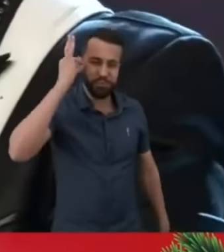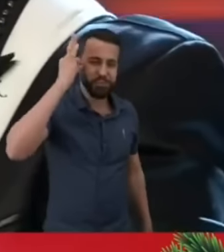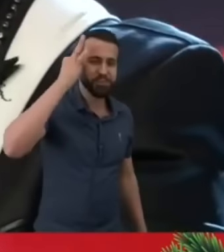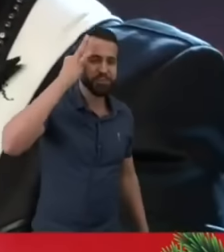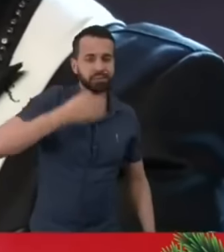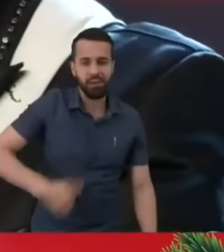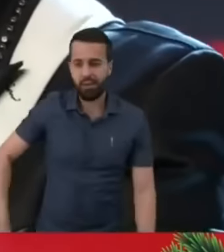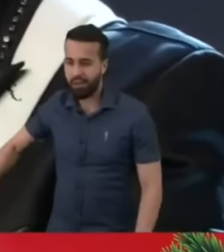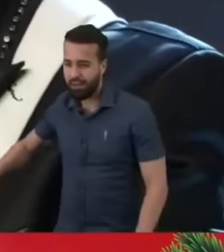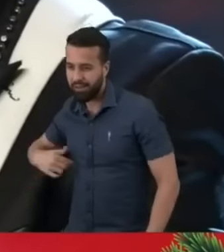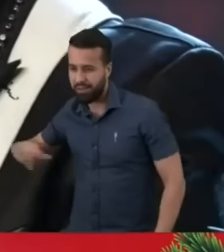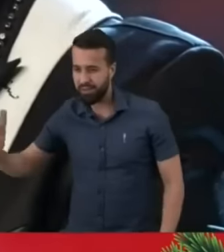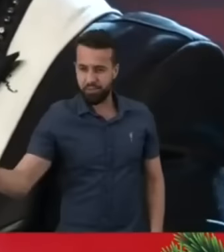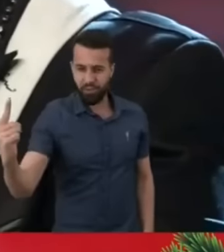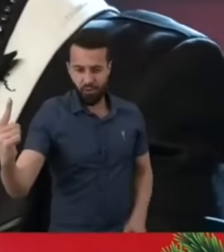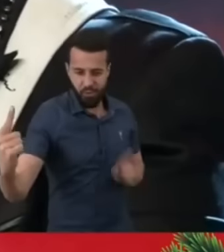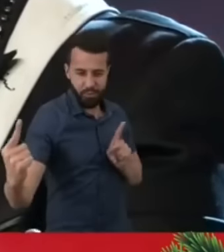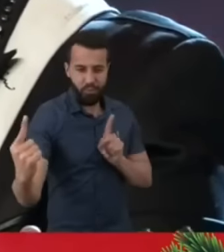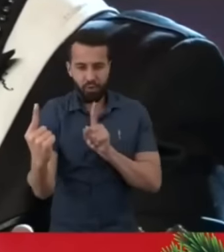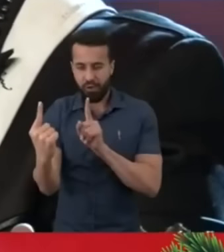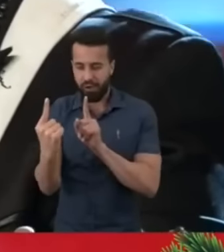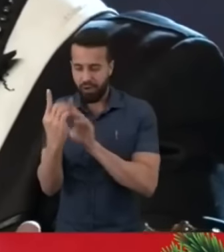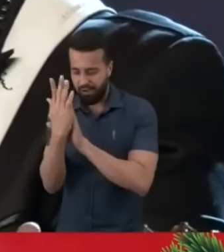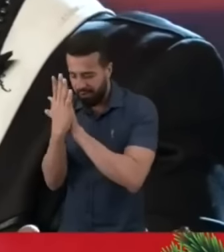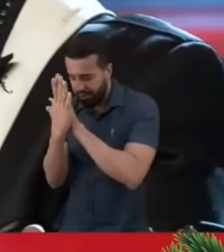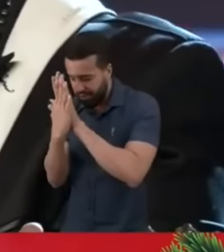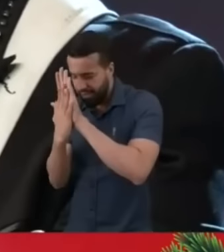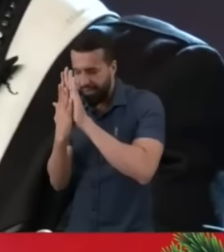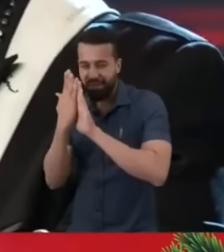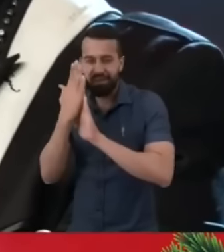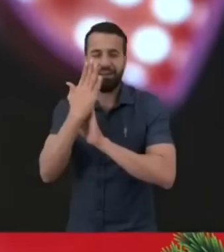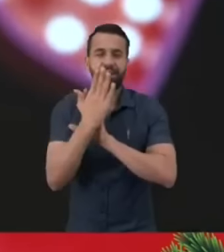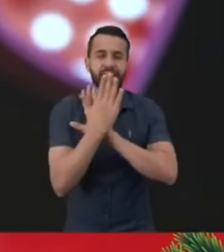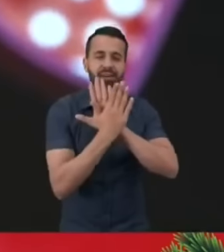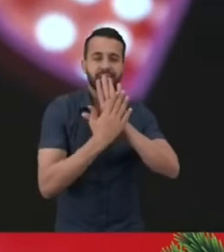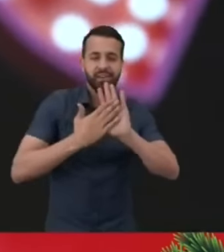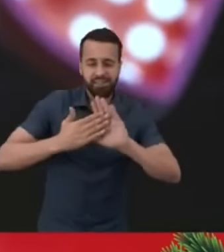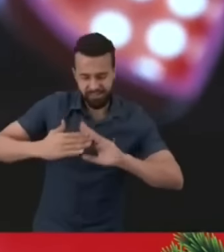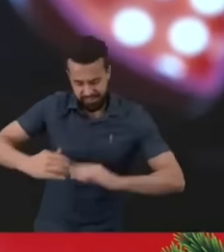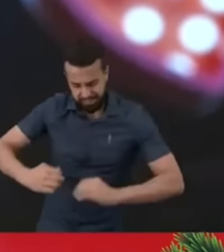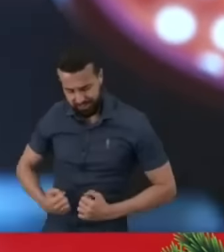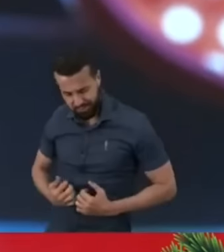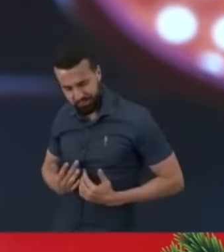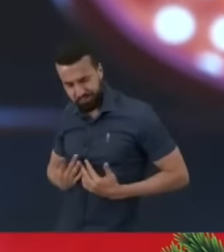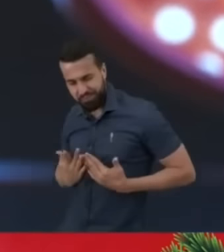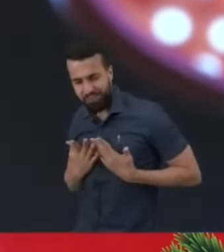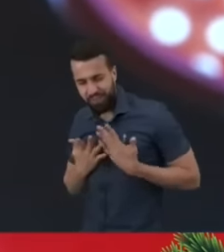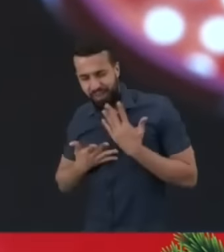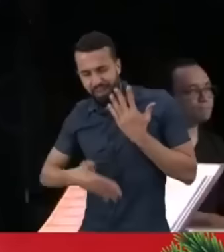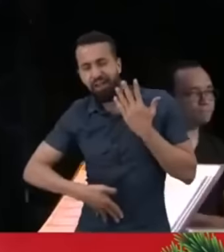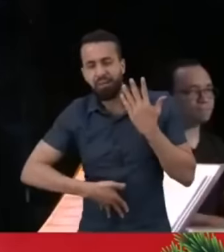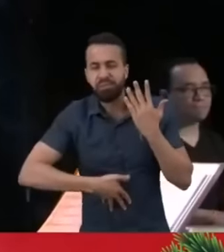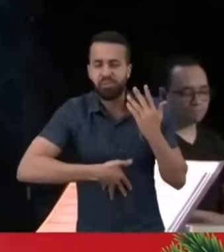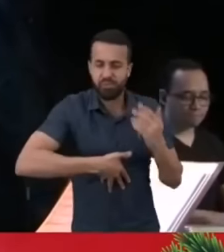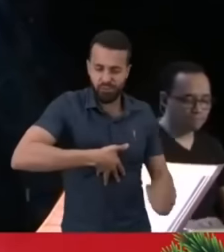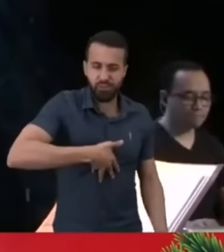que meu corpo encontre seu corpo. E aí?